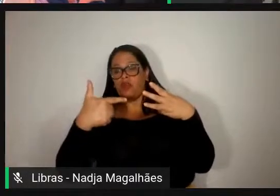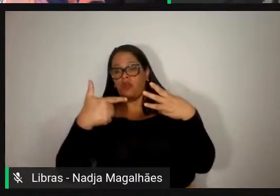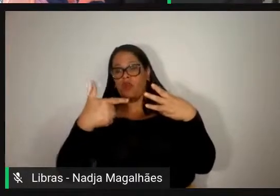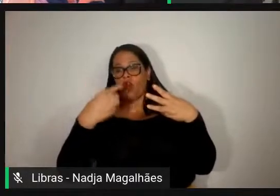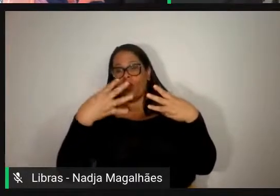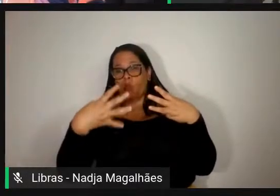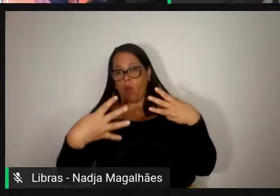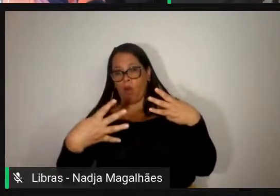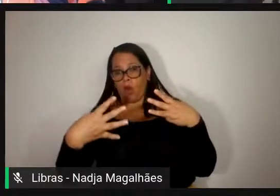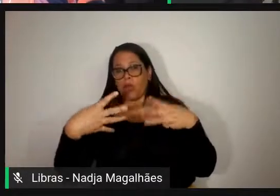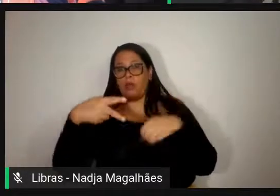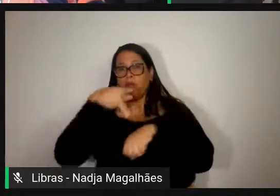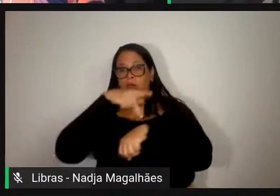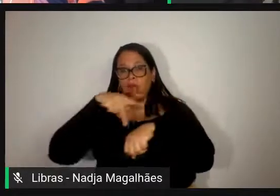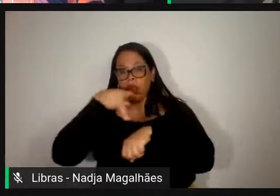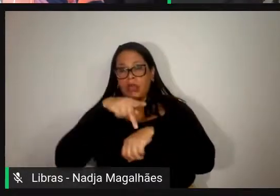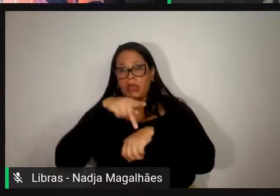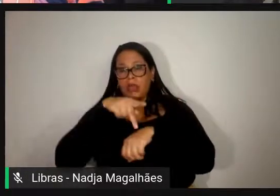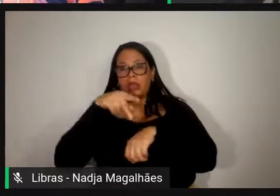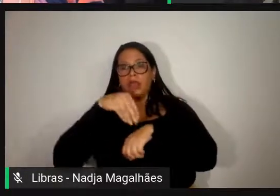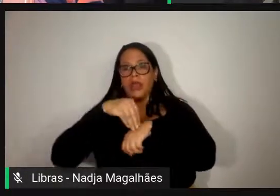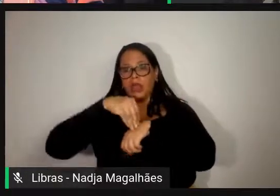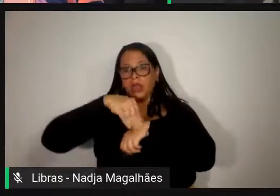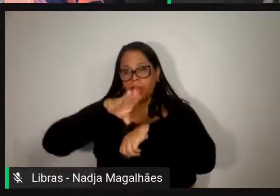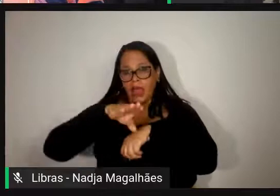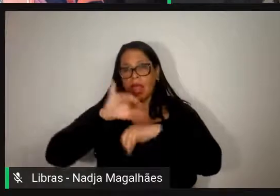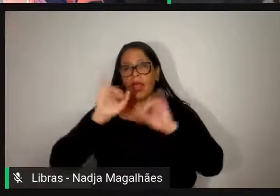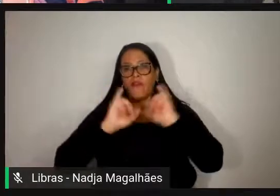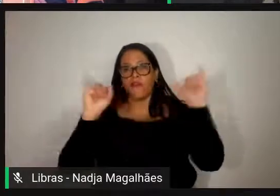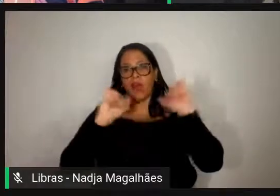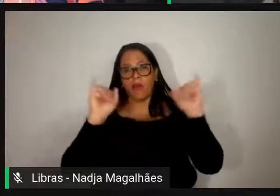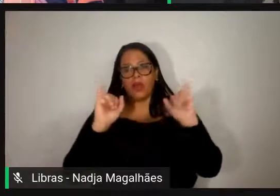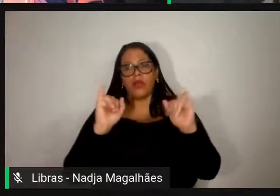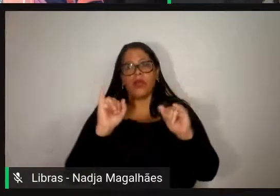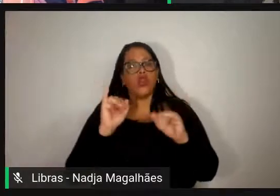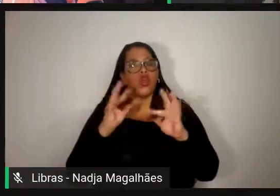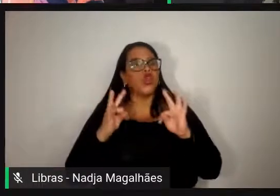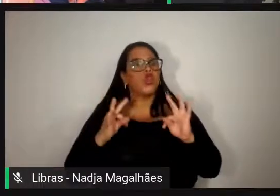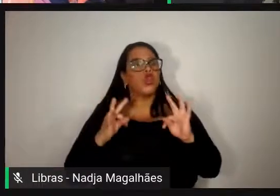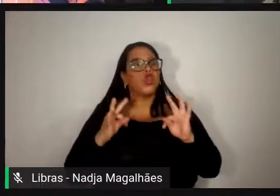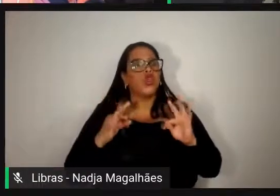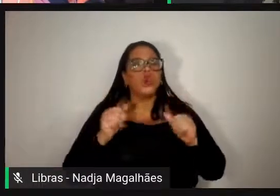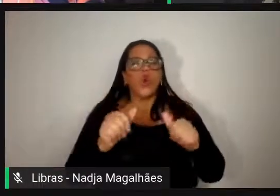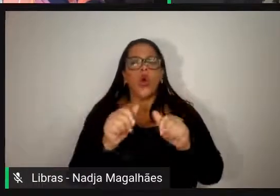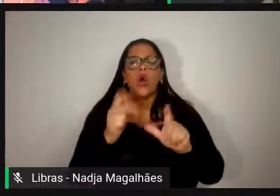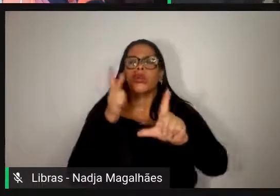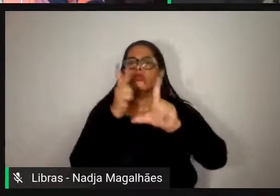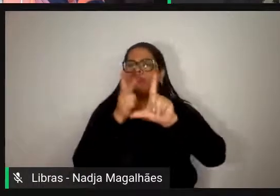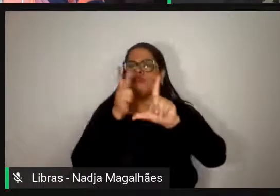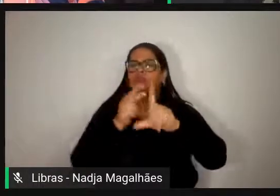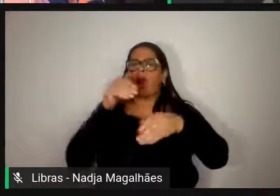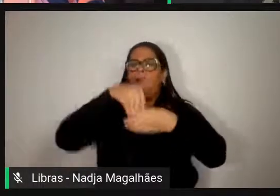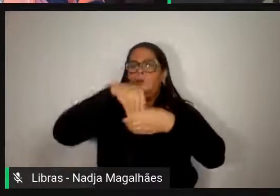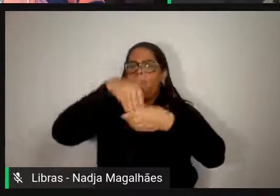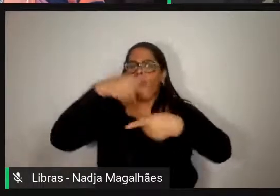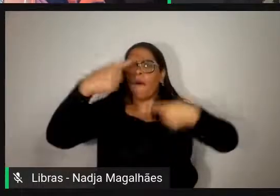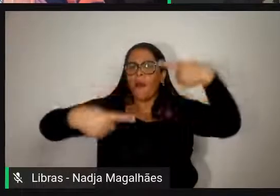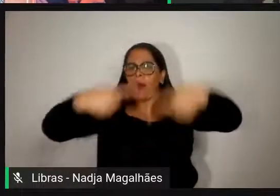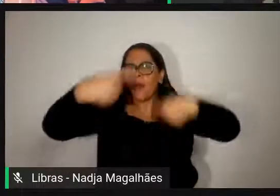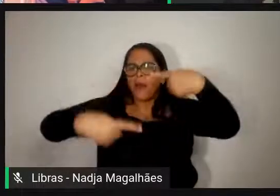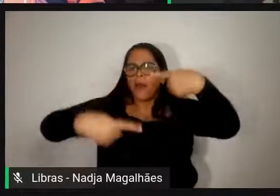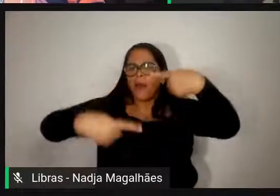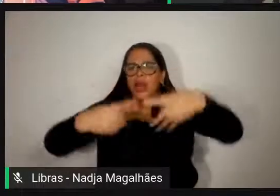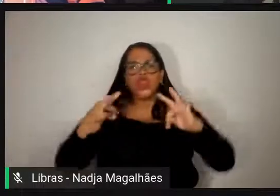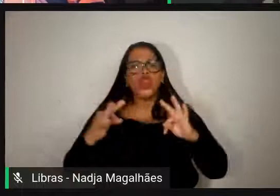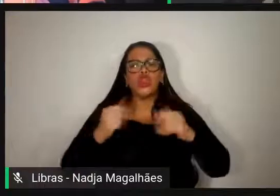casas legislativas que oferecem informação durante toda a transmissão, e tem um grupo de 8